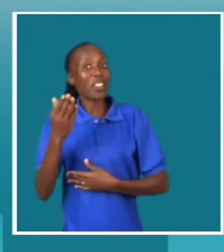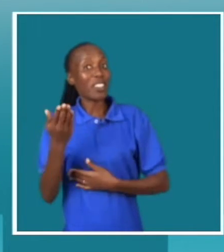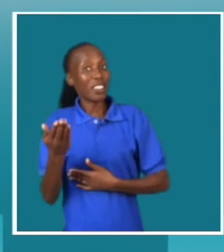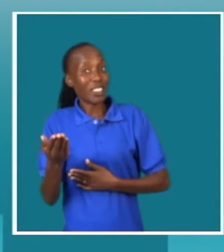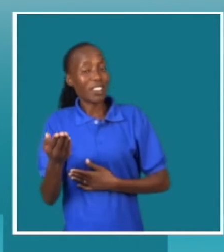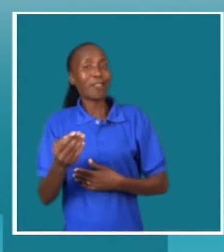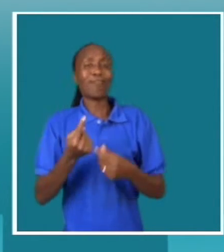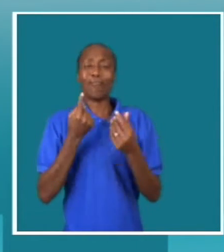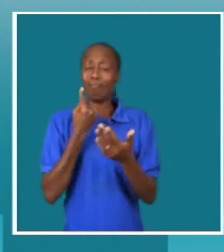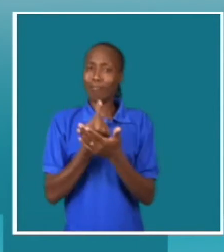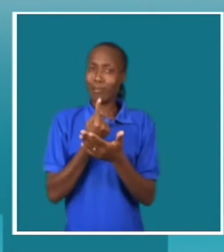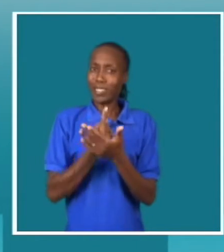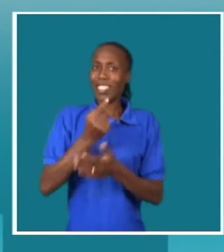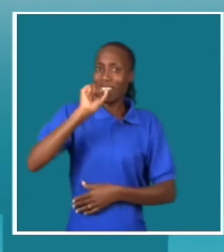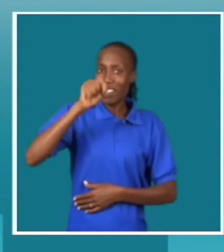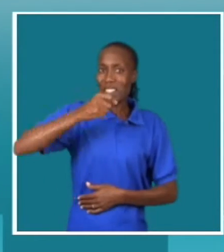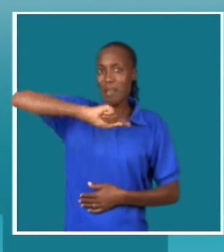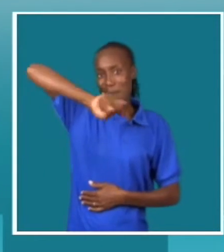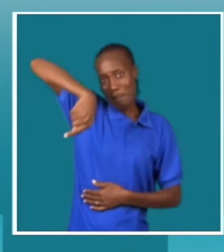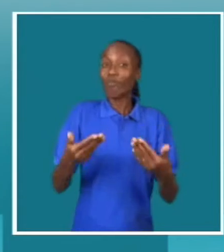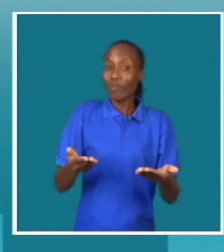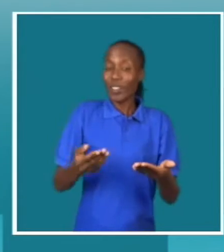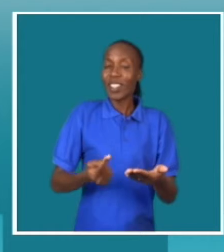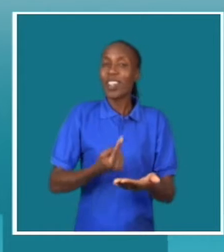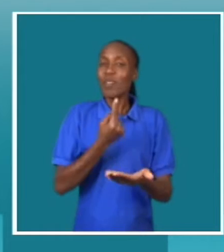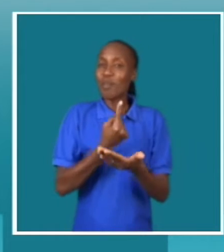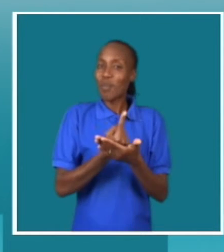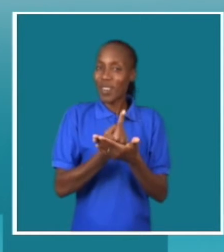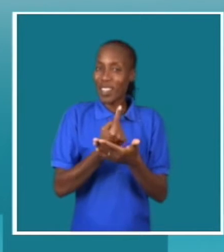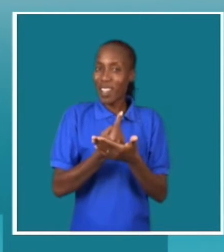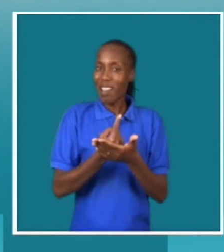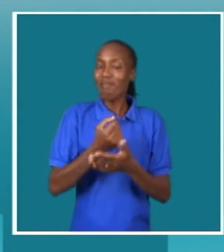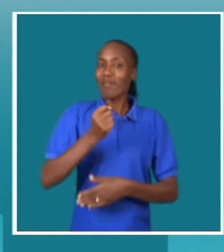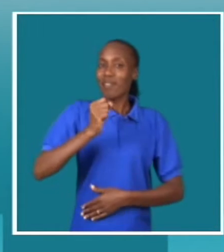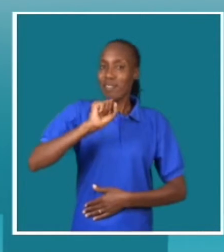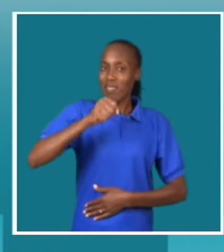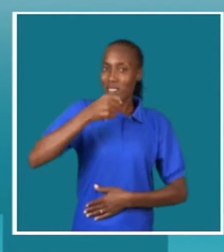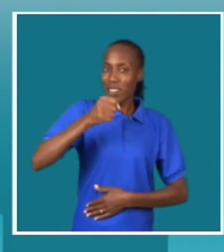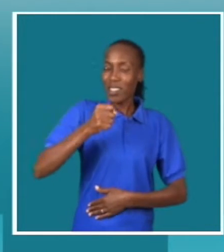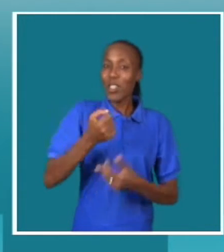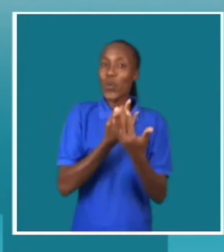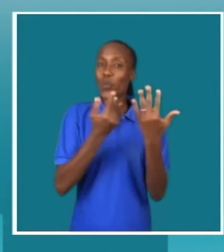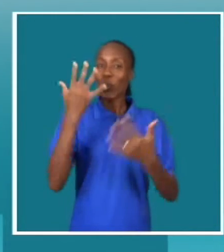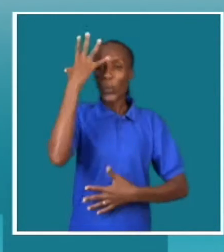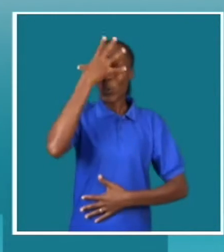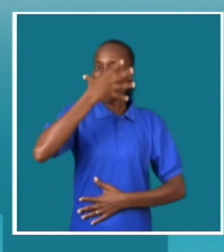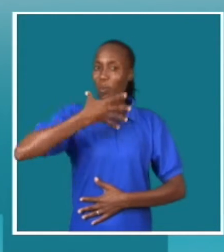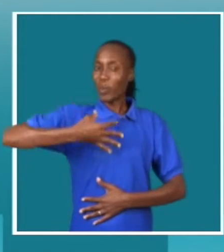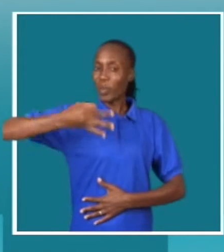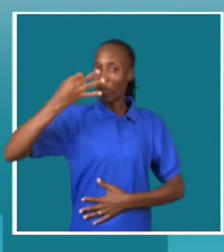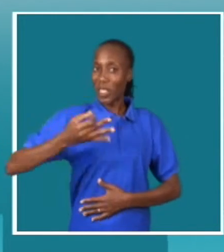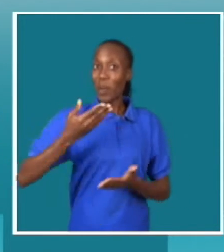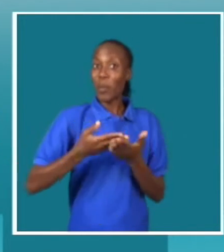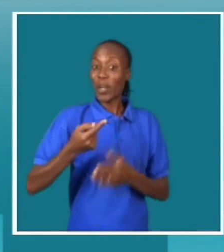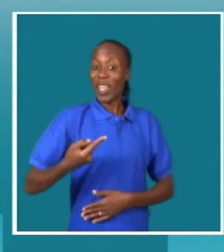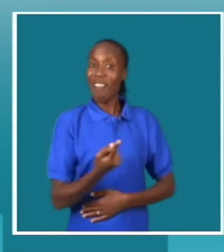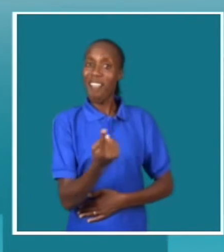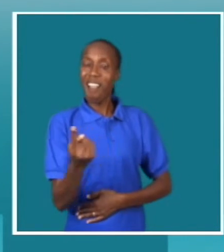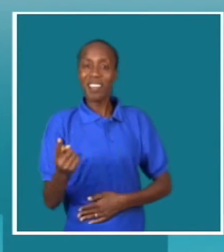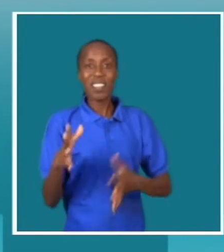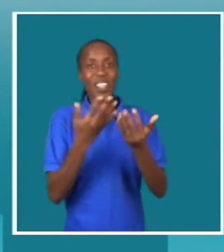futebol e isso é muito bom para nós. Realmente é muito importante e